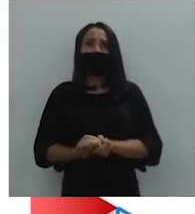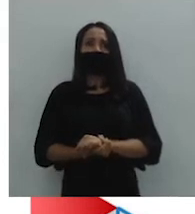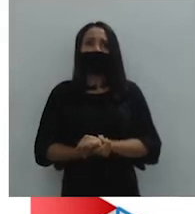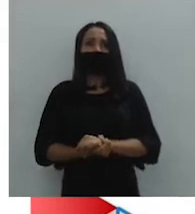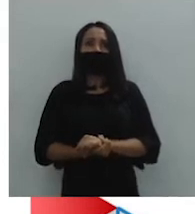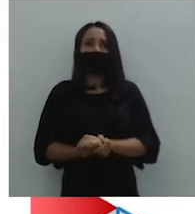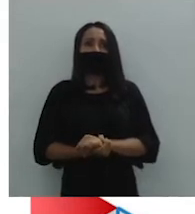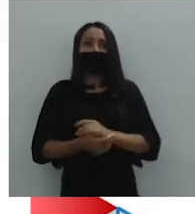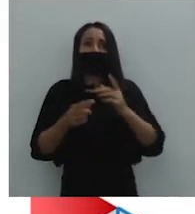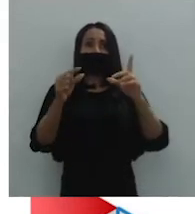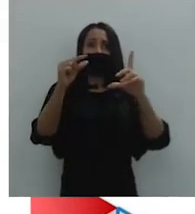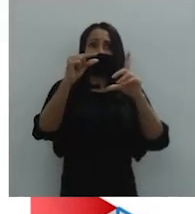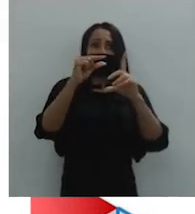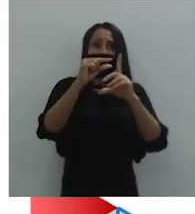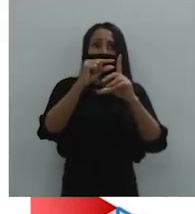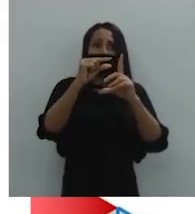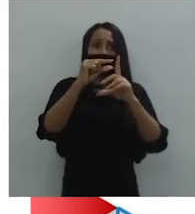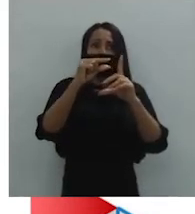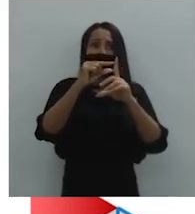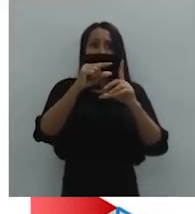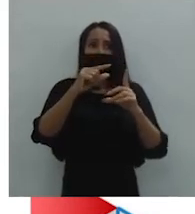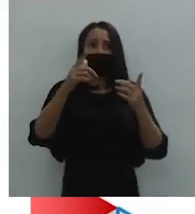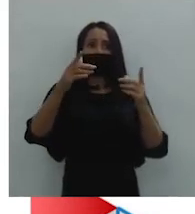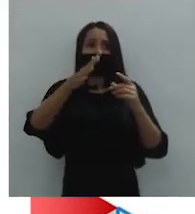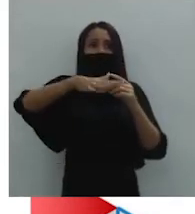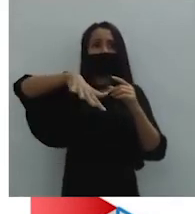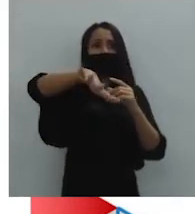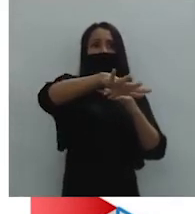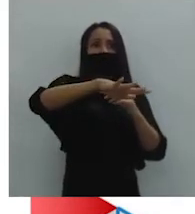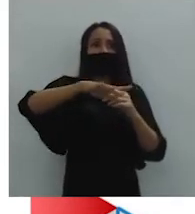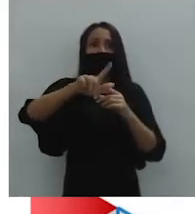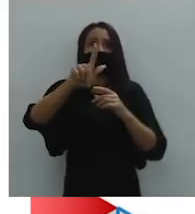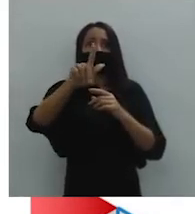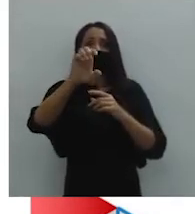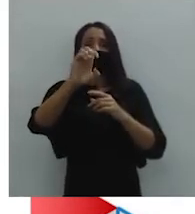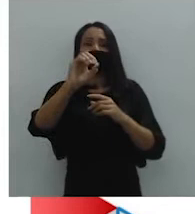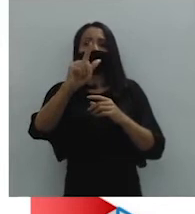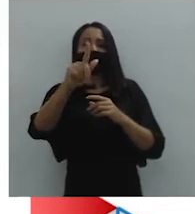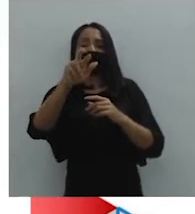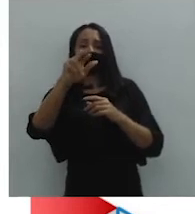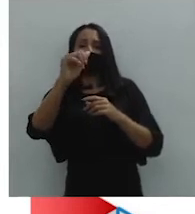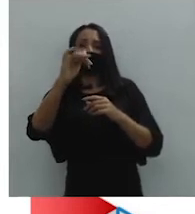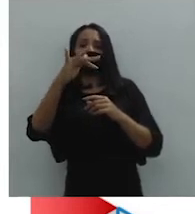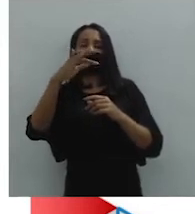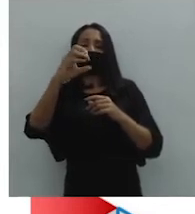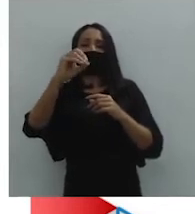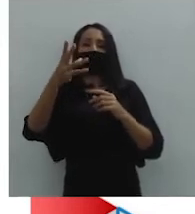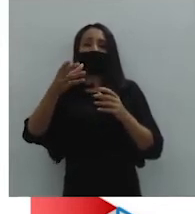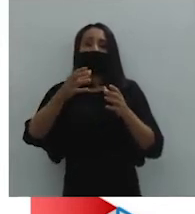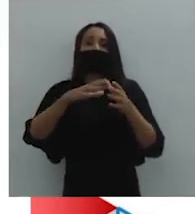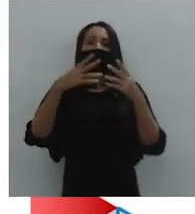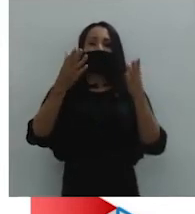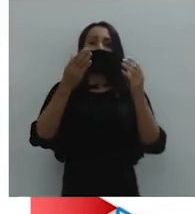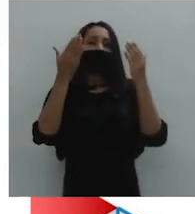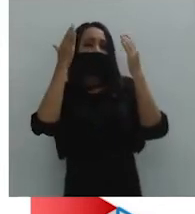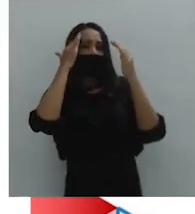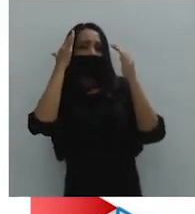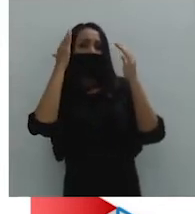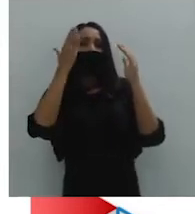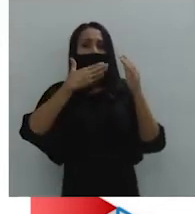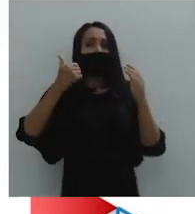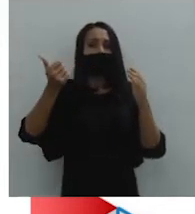A palavra em si, espaço geográfico, ela é muito vaga, mas aí eu vou ler com vocês agora para a gente fazer uma interpretação em cima